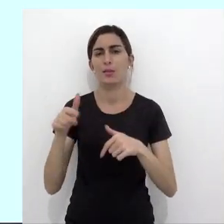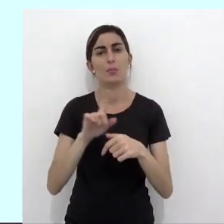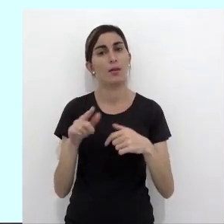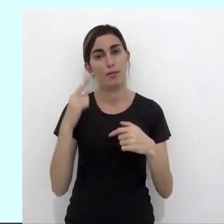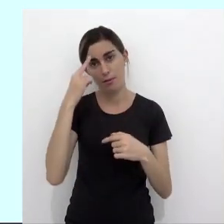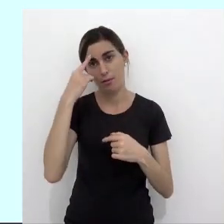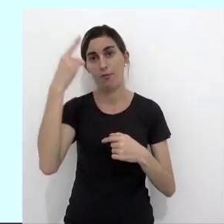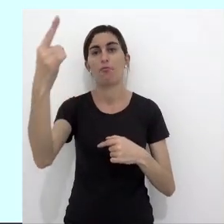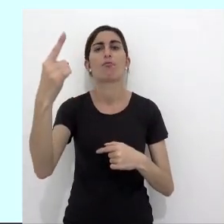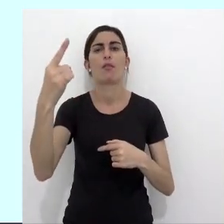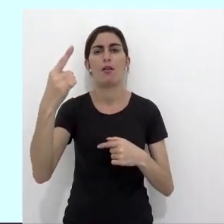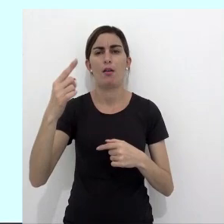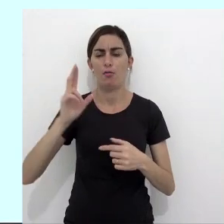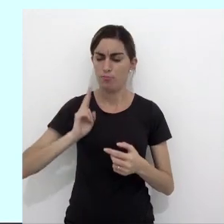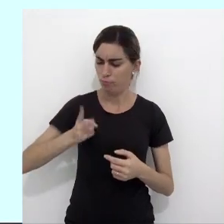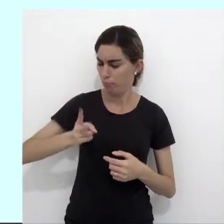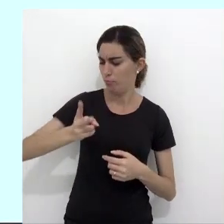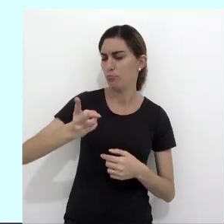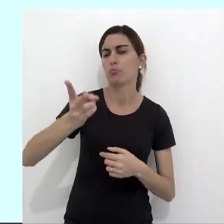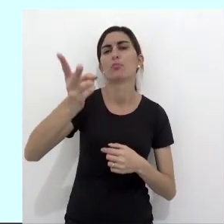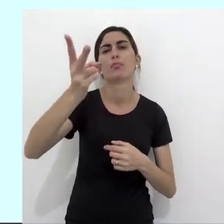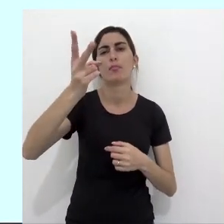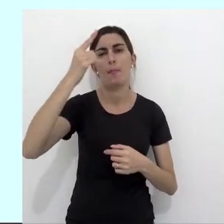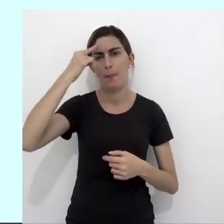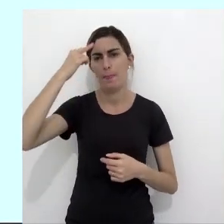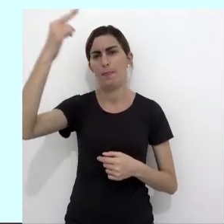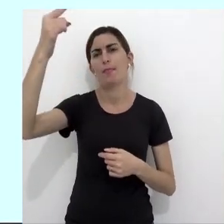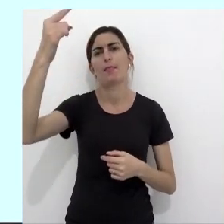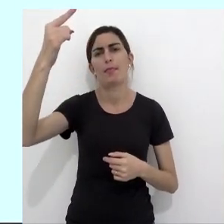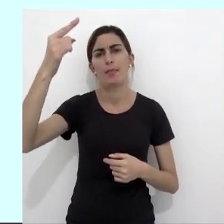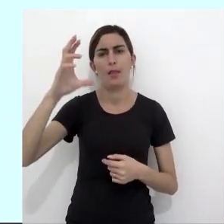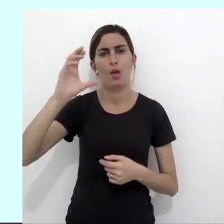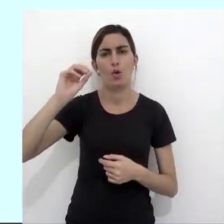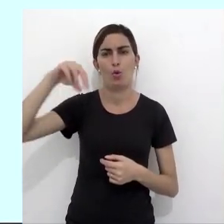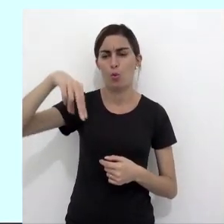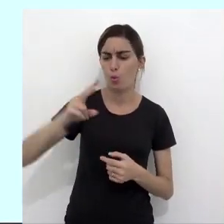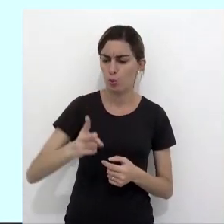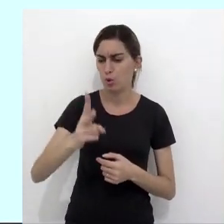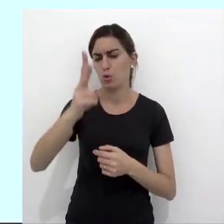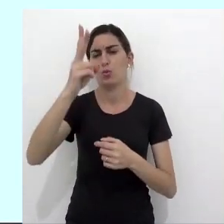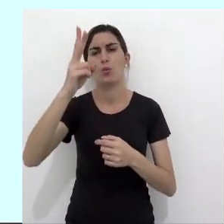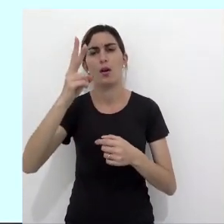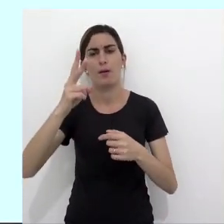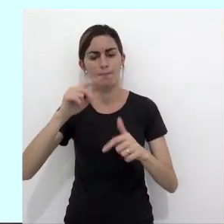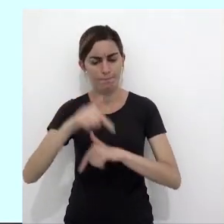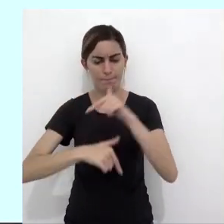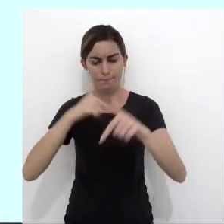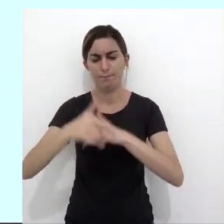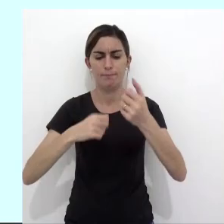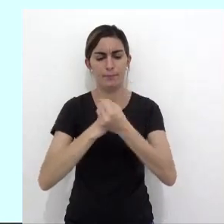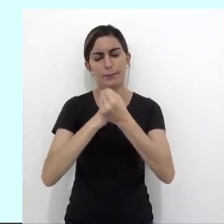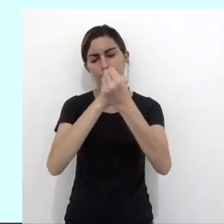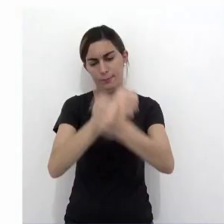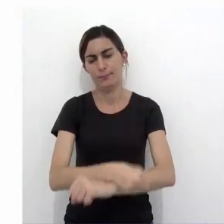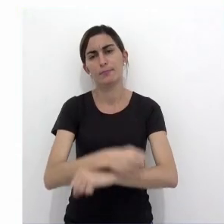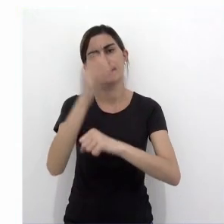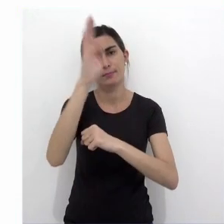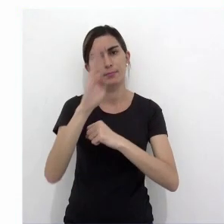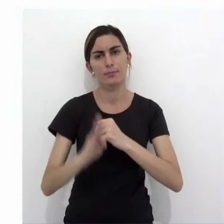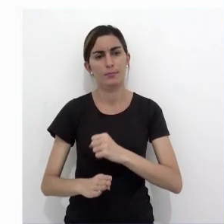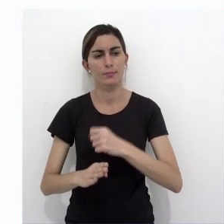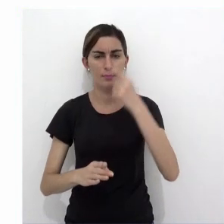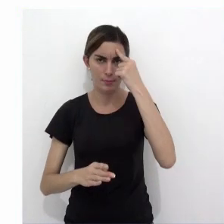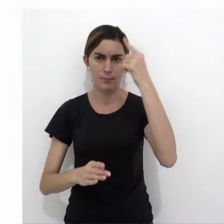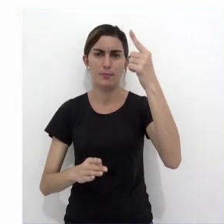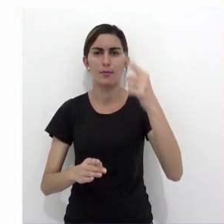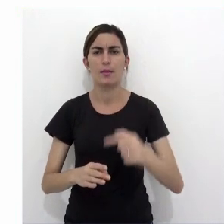ideia era conservar, a ideia era o conservadorismo, conservar, na realidade, o escravismo no Brasil. A ideia